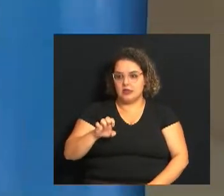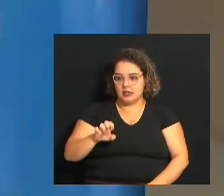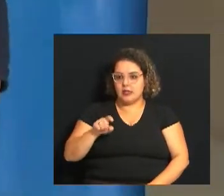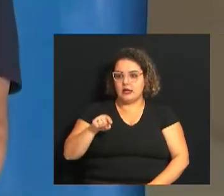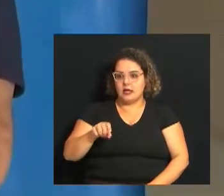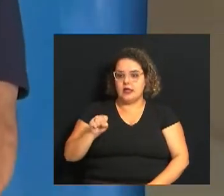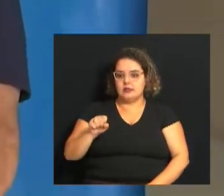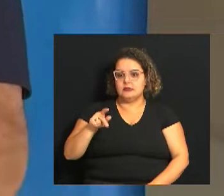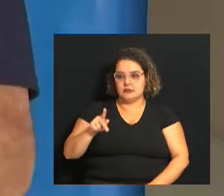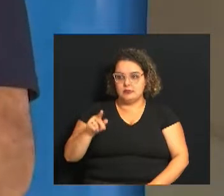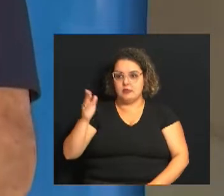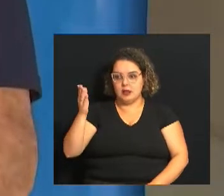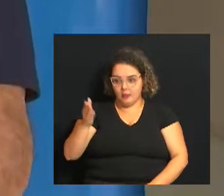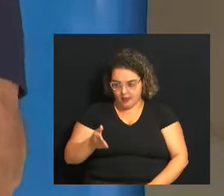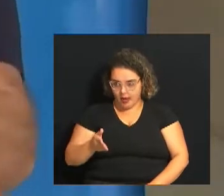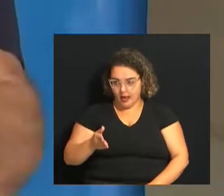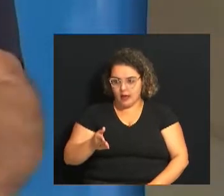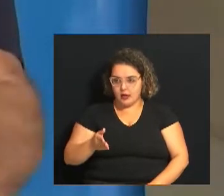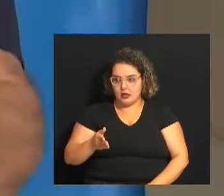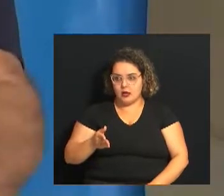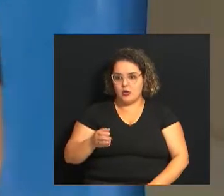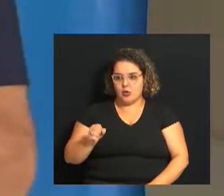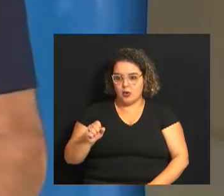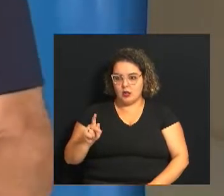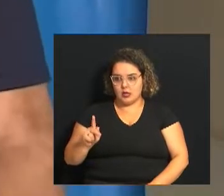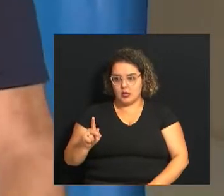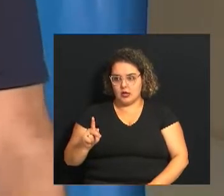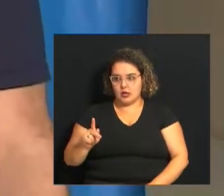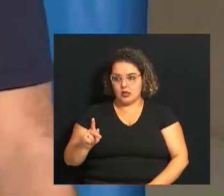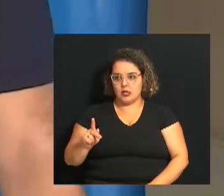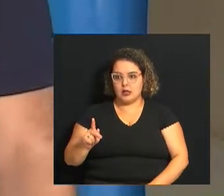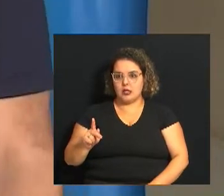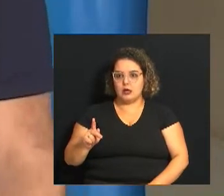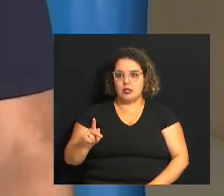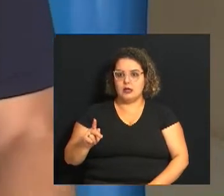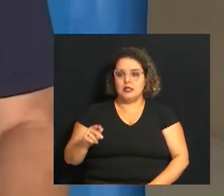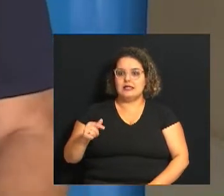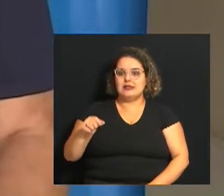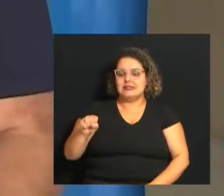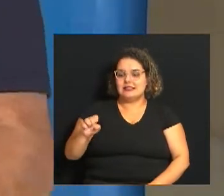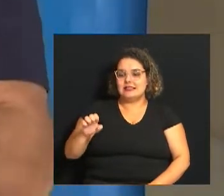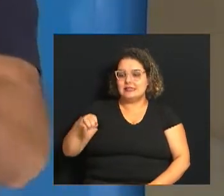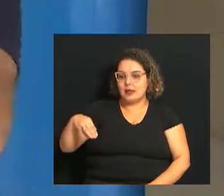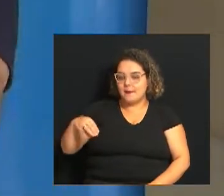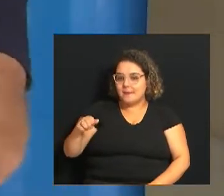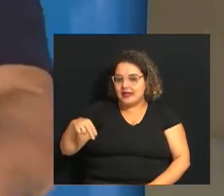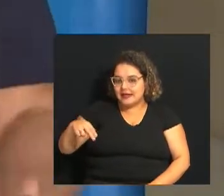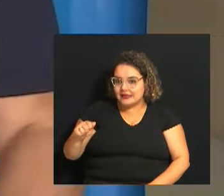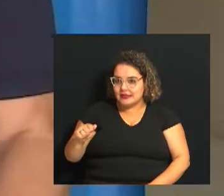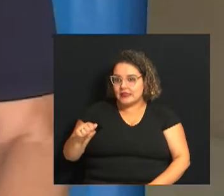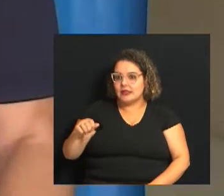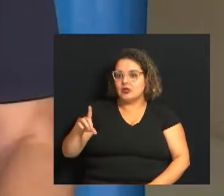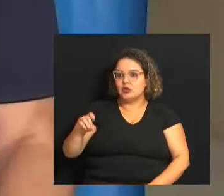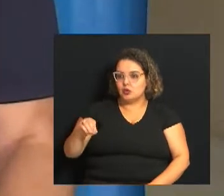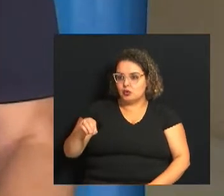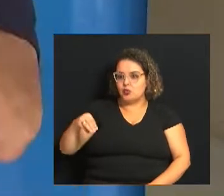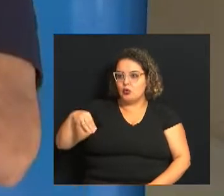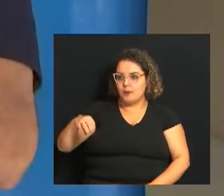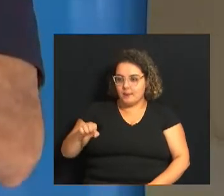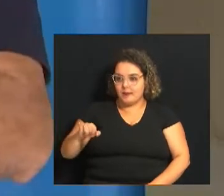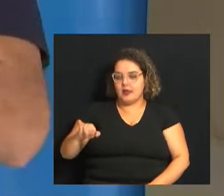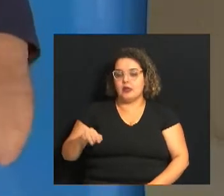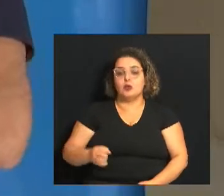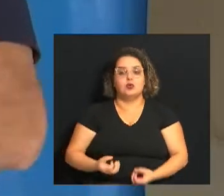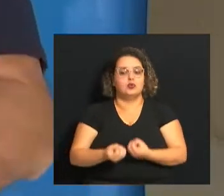www.sebraesp/ ok? Semana do MEI 2022. Perfeito. Ok? Lá tem todas as informações.